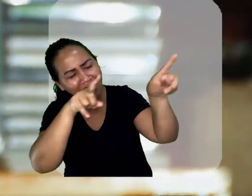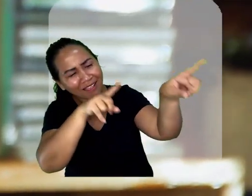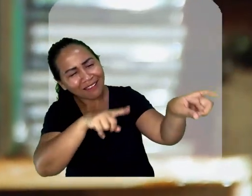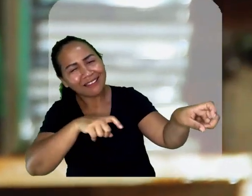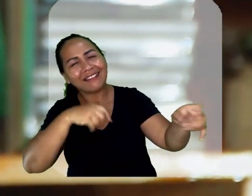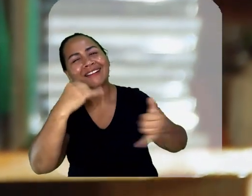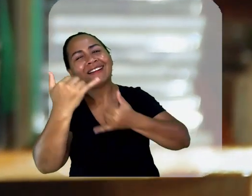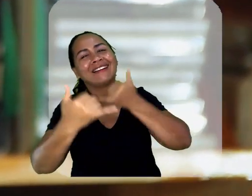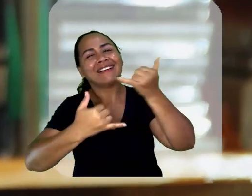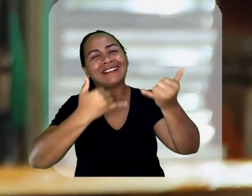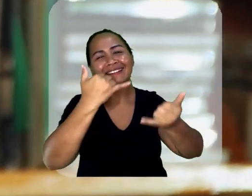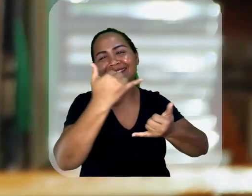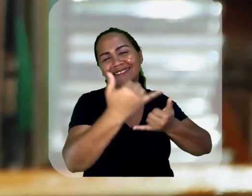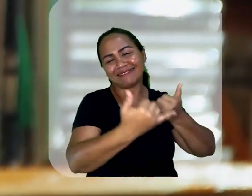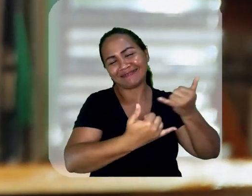gente vai brincar.